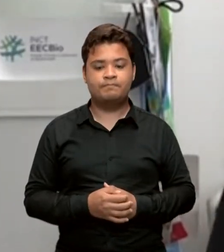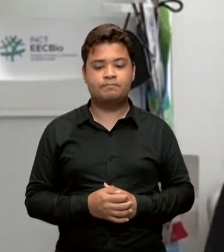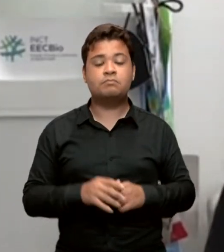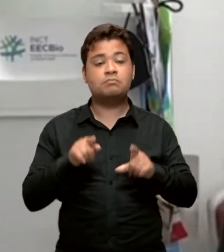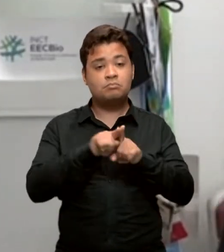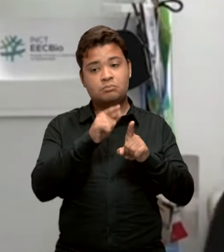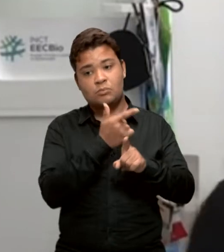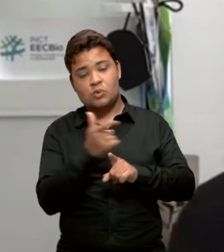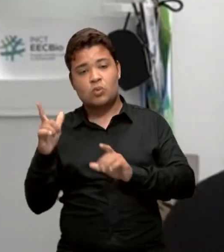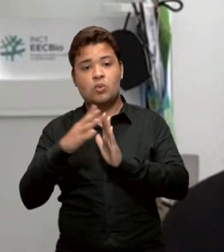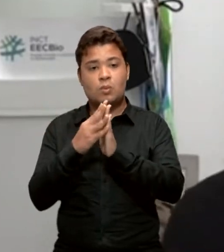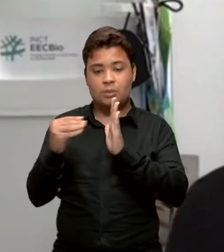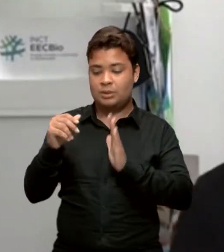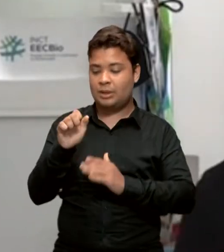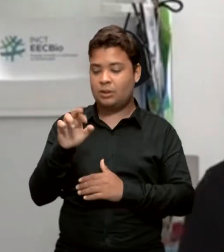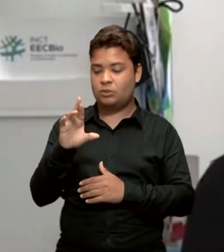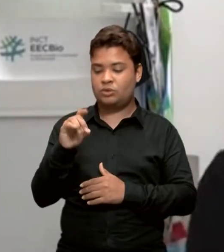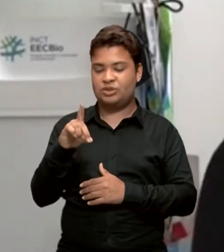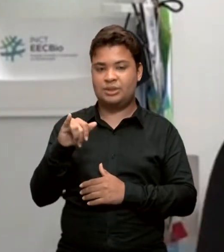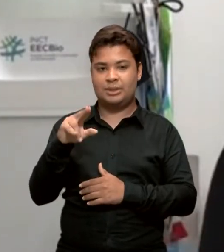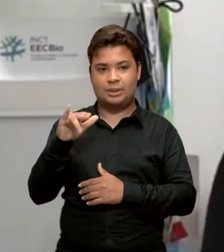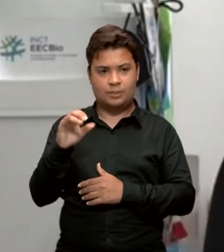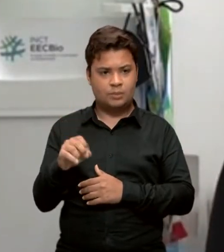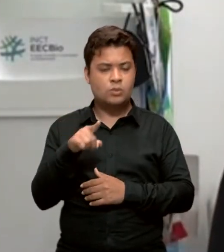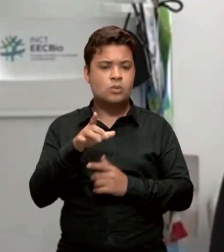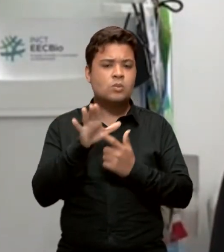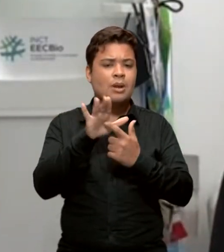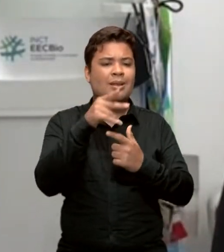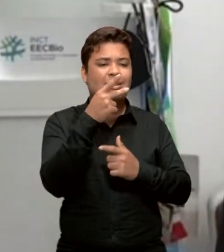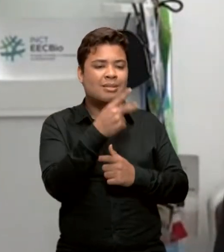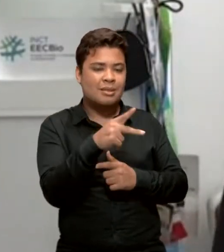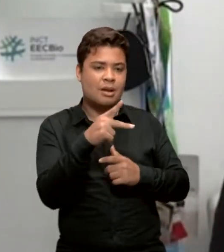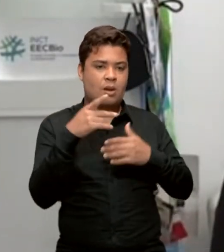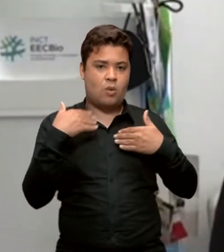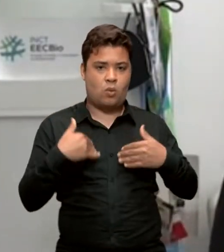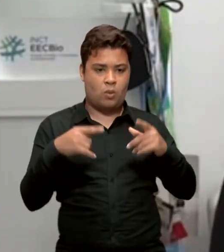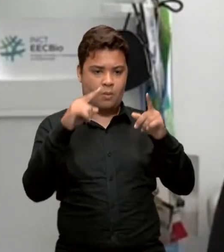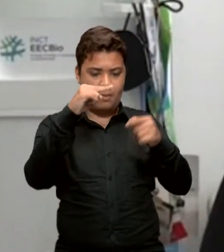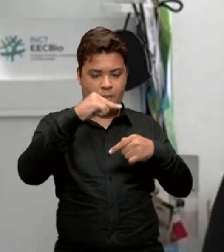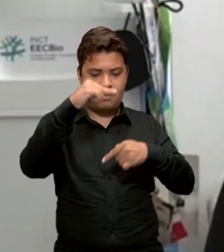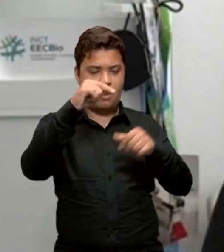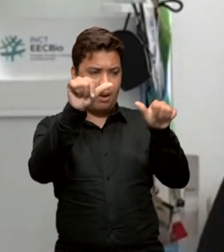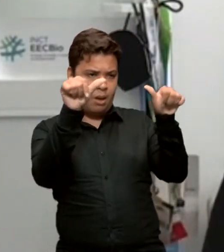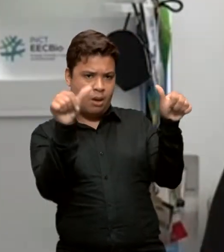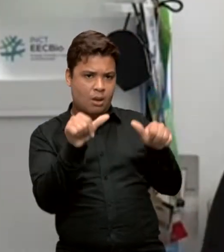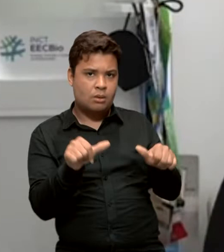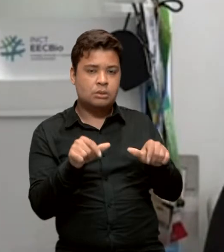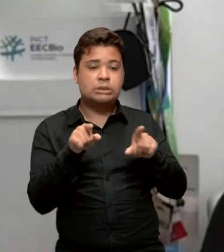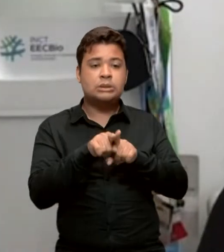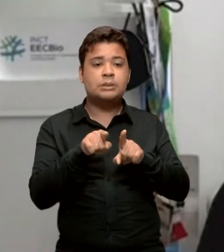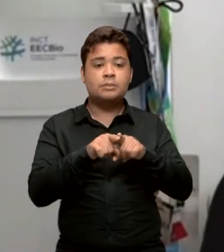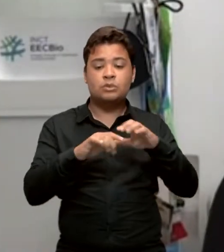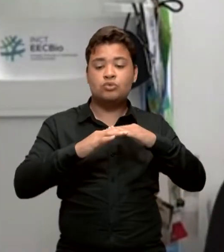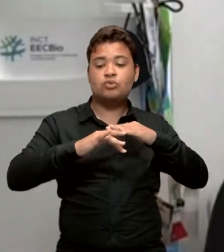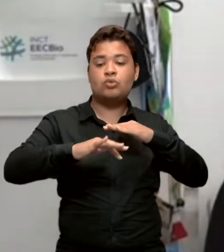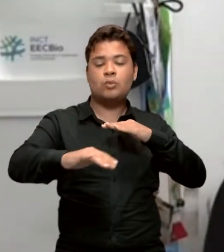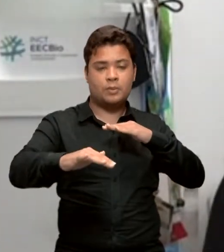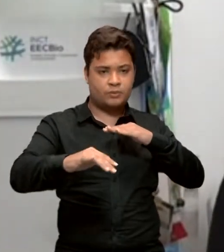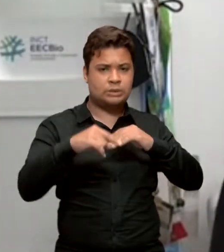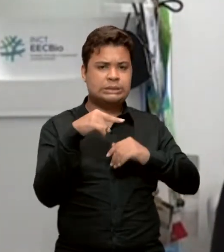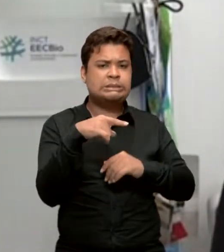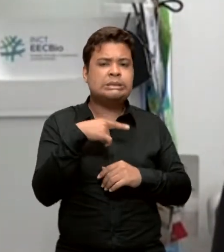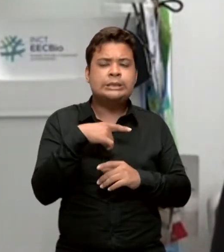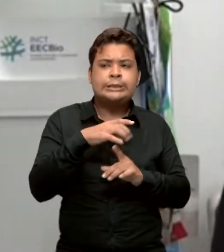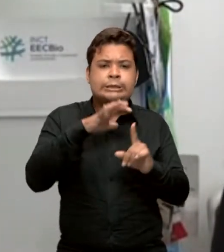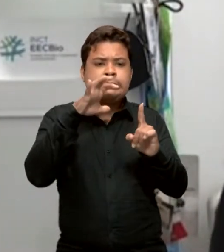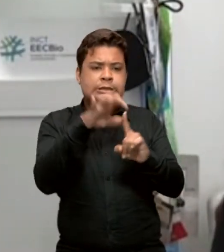modelo aerodinâmico, que calcula o tamanho corporal e a superfície da asa, e como isso influencia a energia que